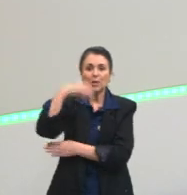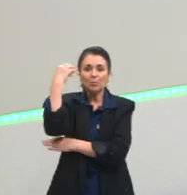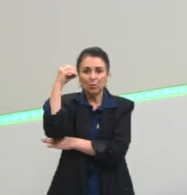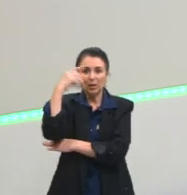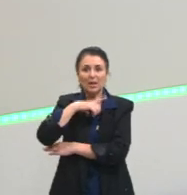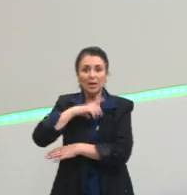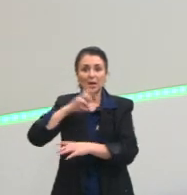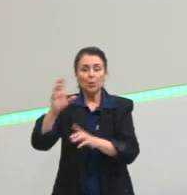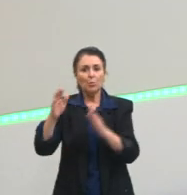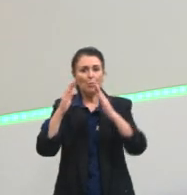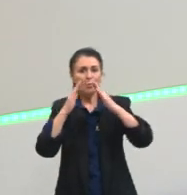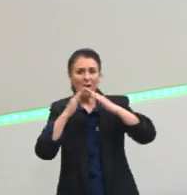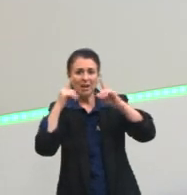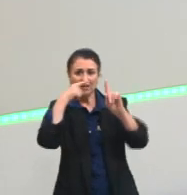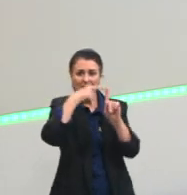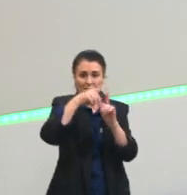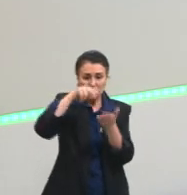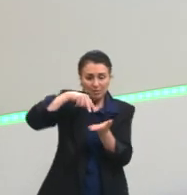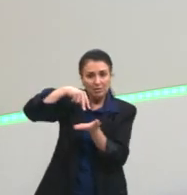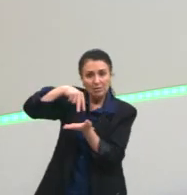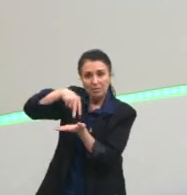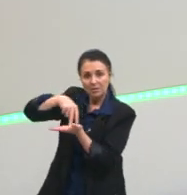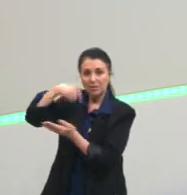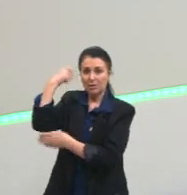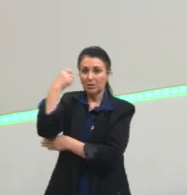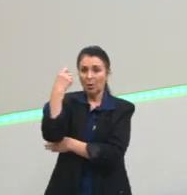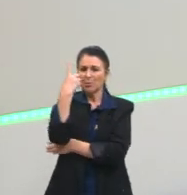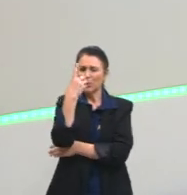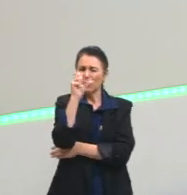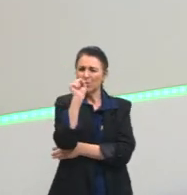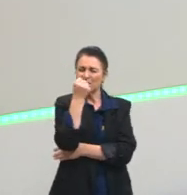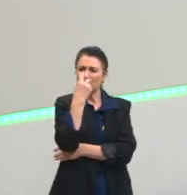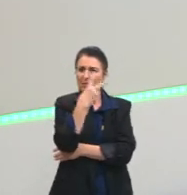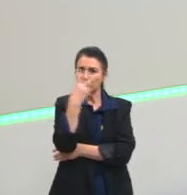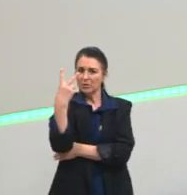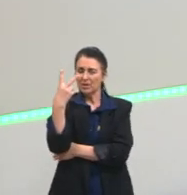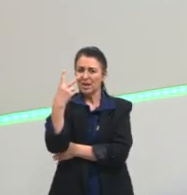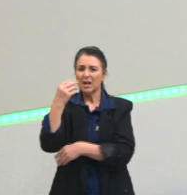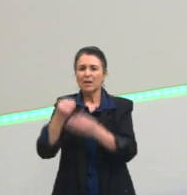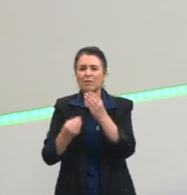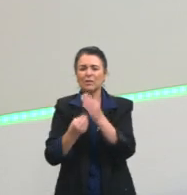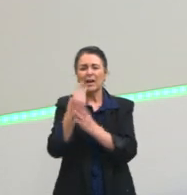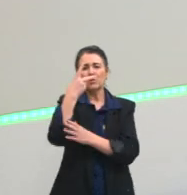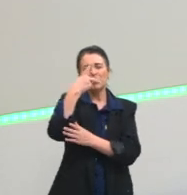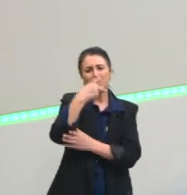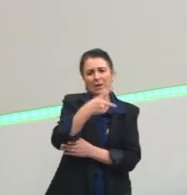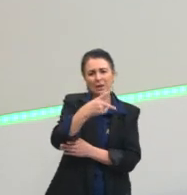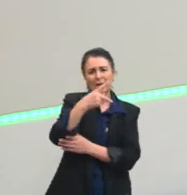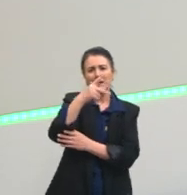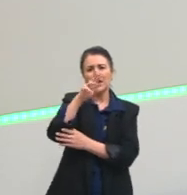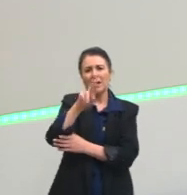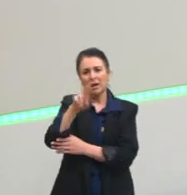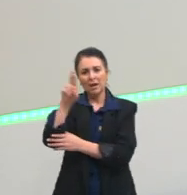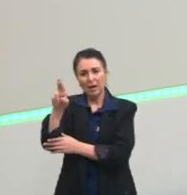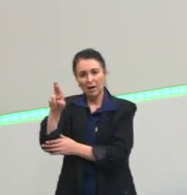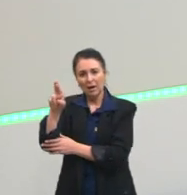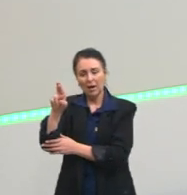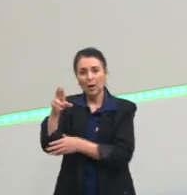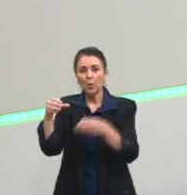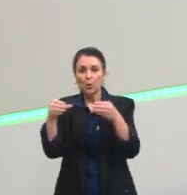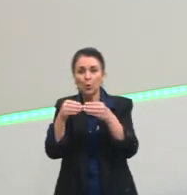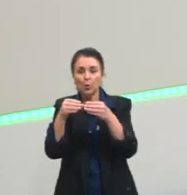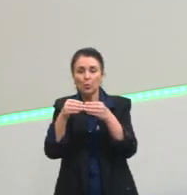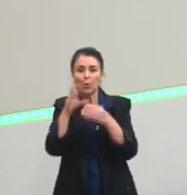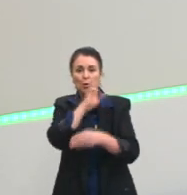igreja positivista aqui no Rio Grande do Sul 1822 afundado pi RR para RR Partido